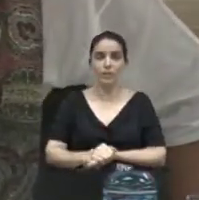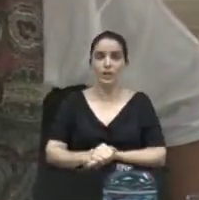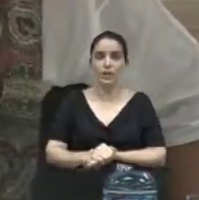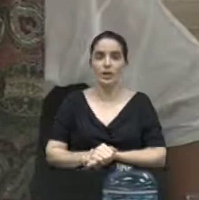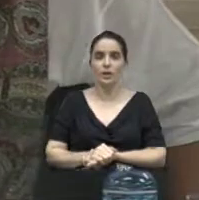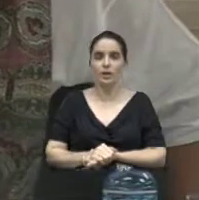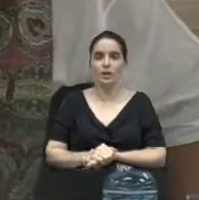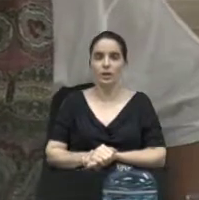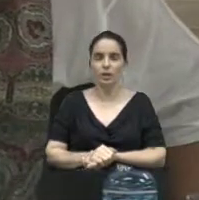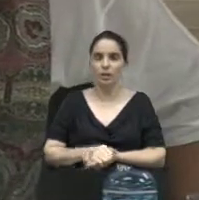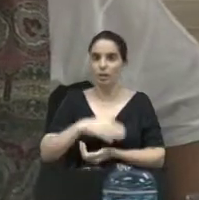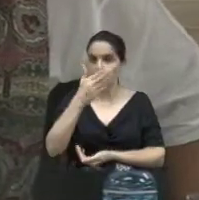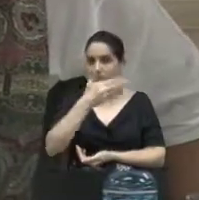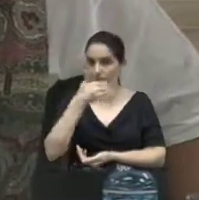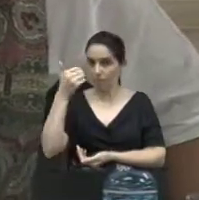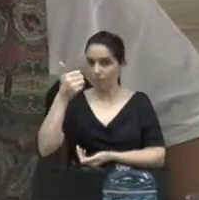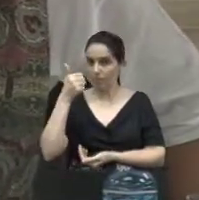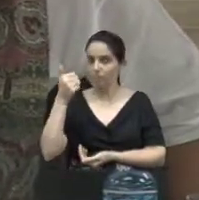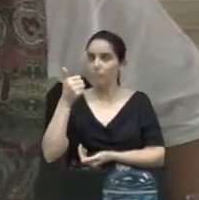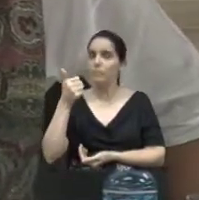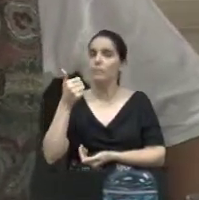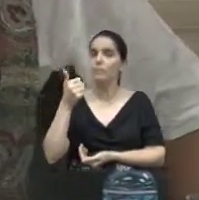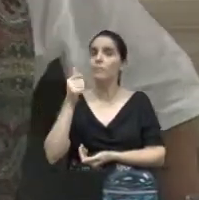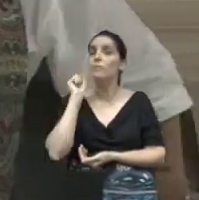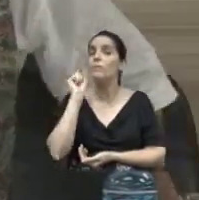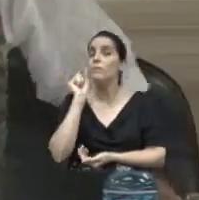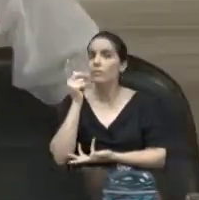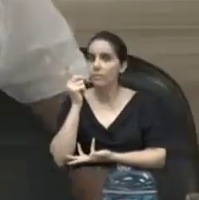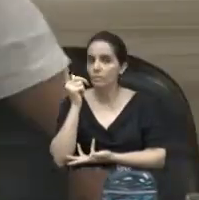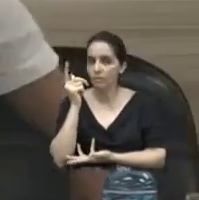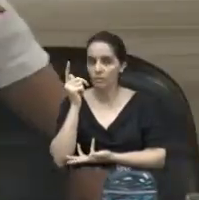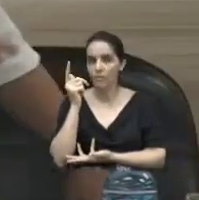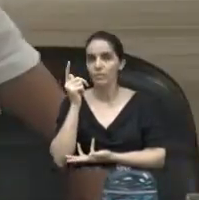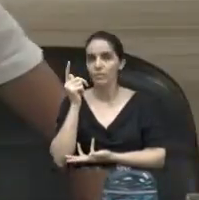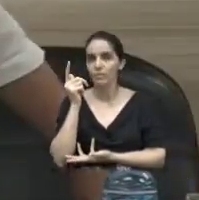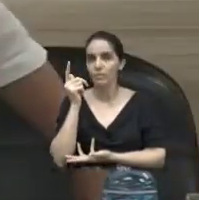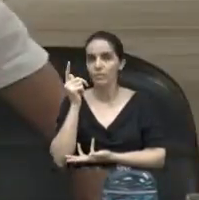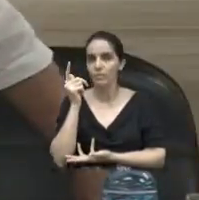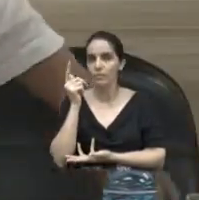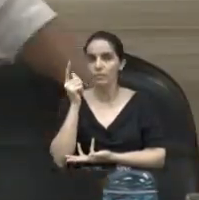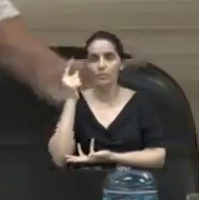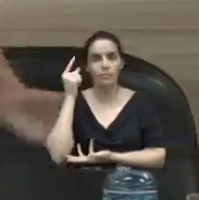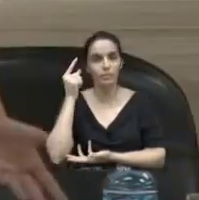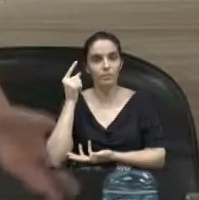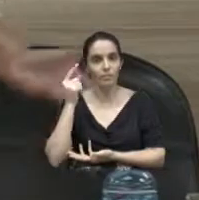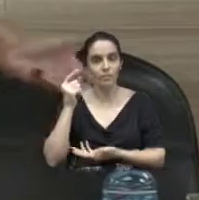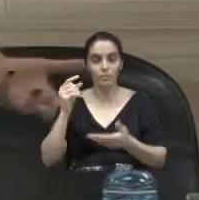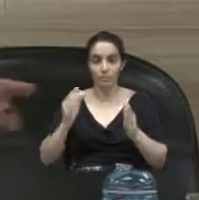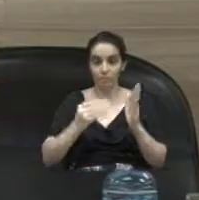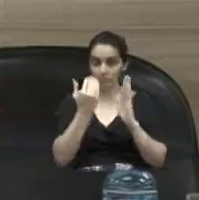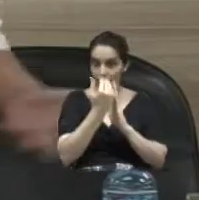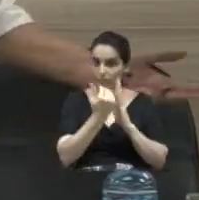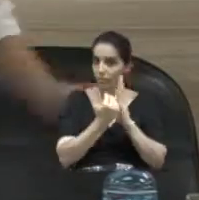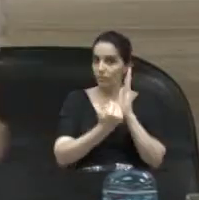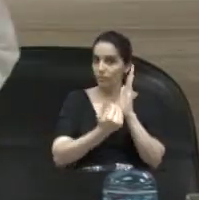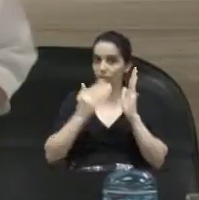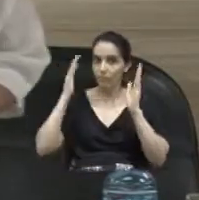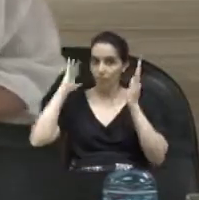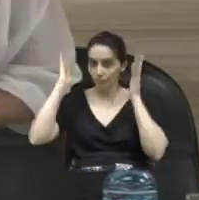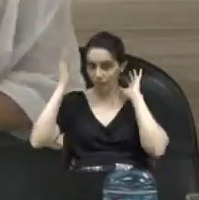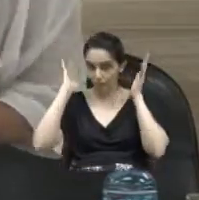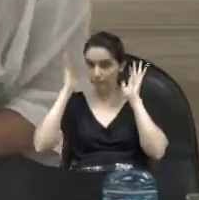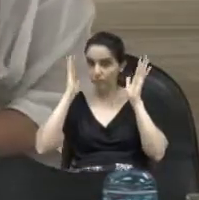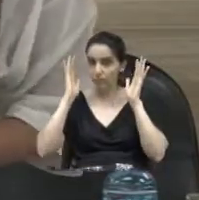é melhor, né, que se invista no Só Cacareco do que uma grande